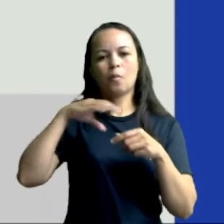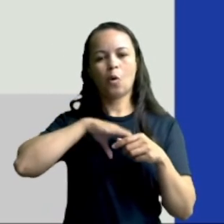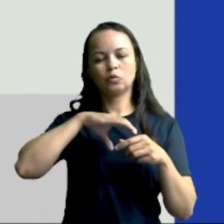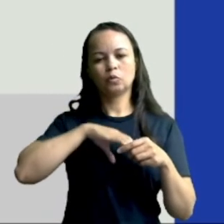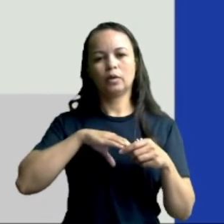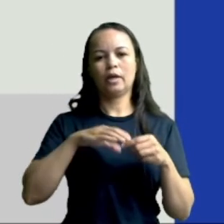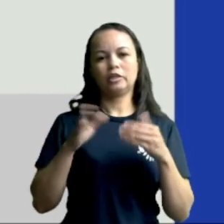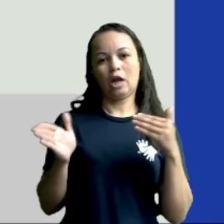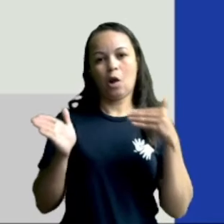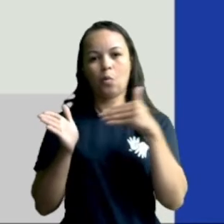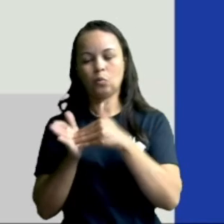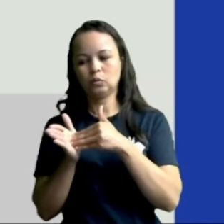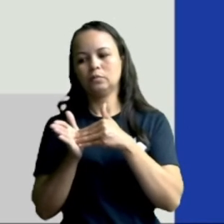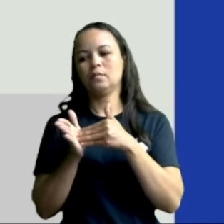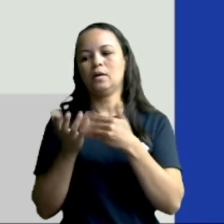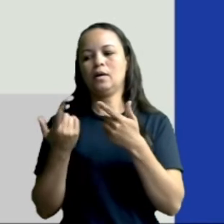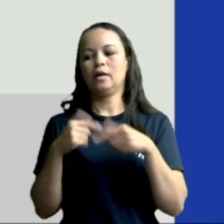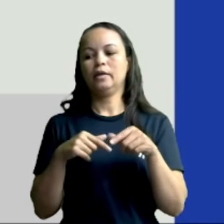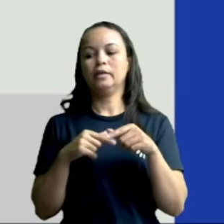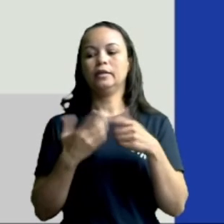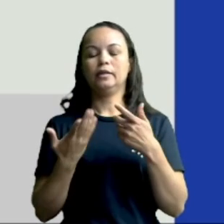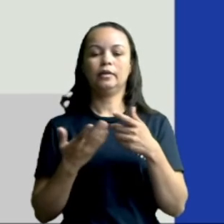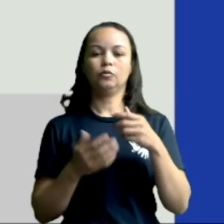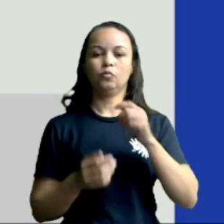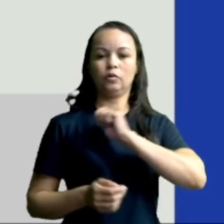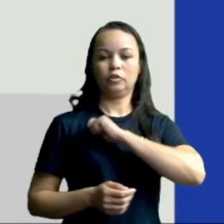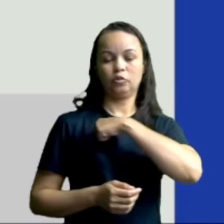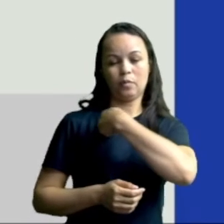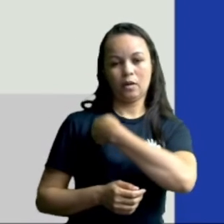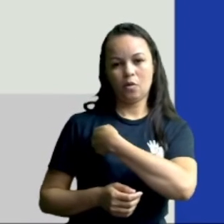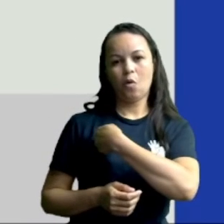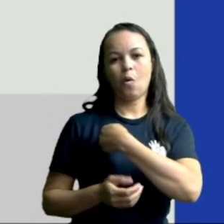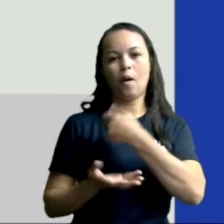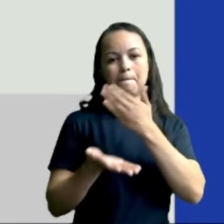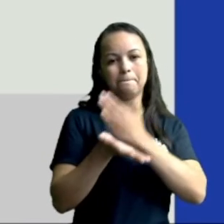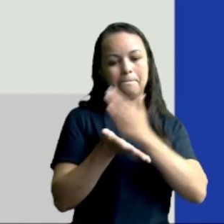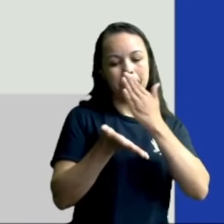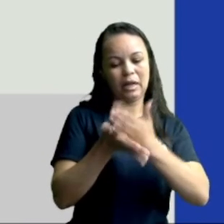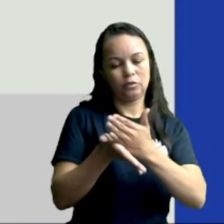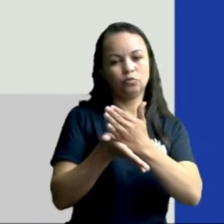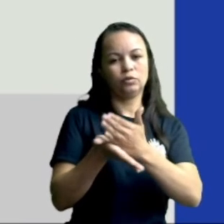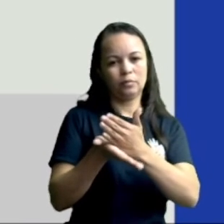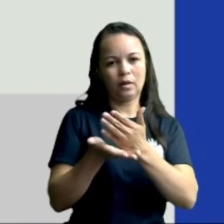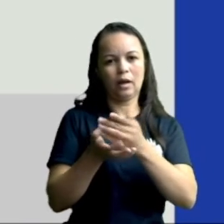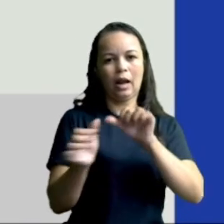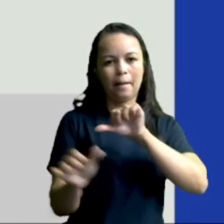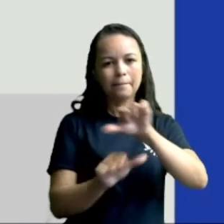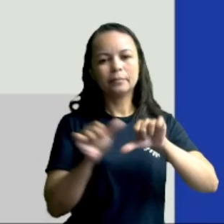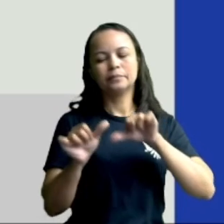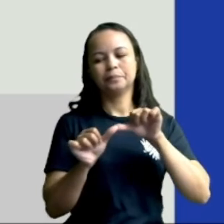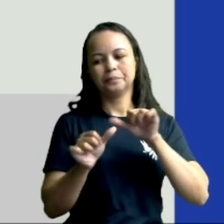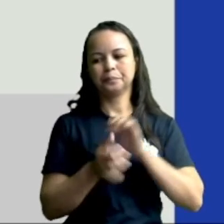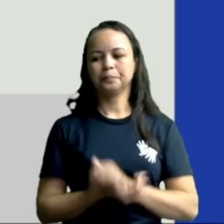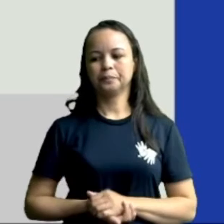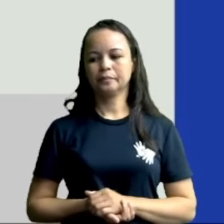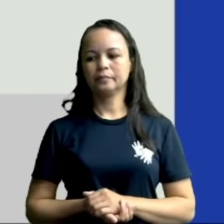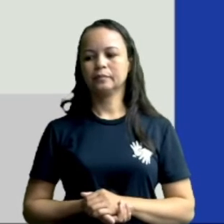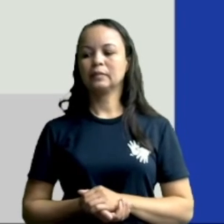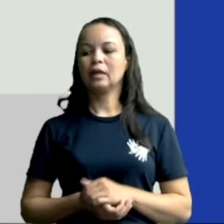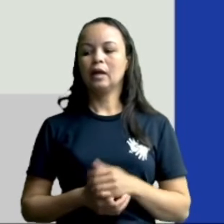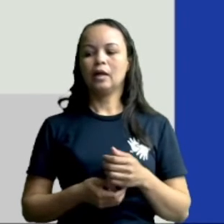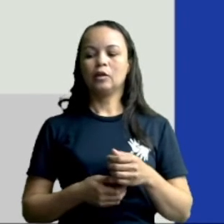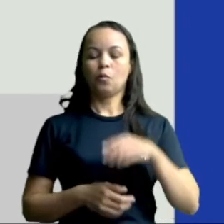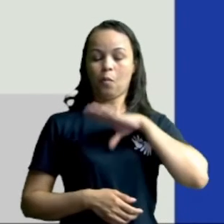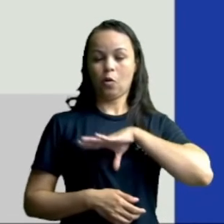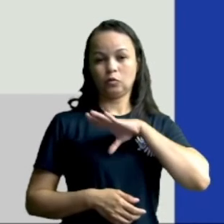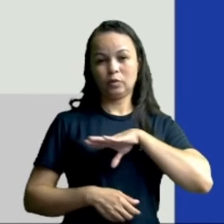a penúltima sílaba, ela mudou de lugar. Mesma coisa a palavra, ó. Em português a gente diz